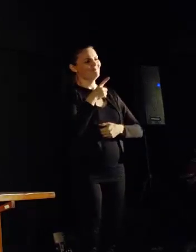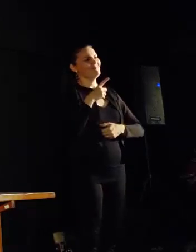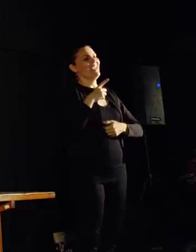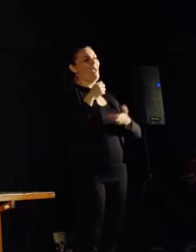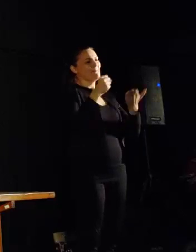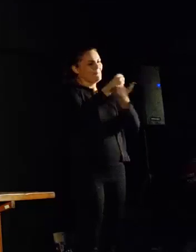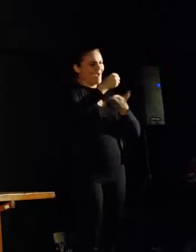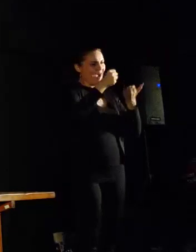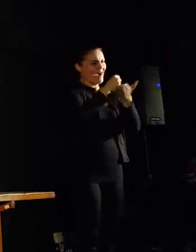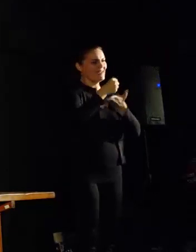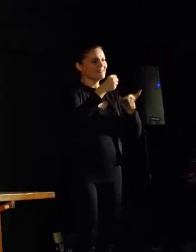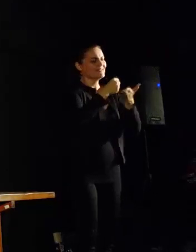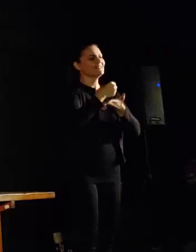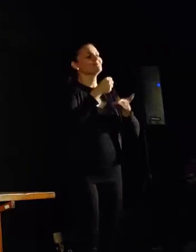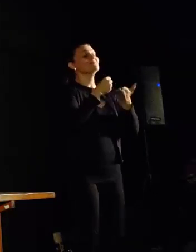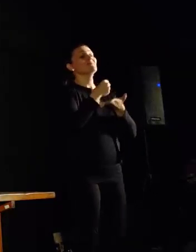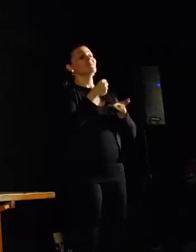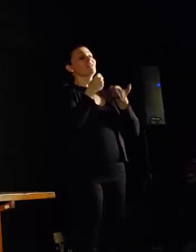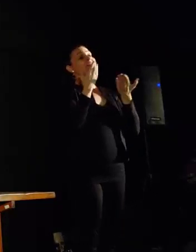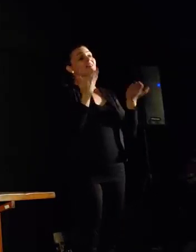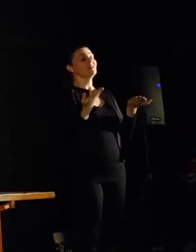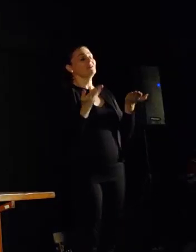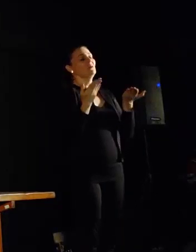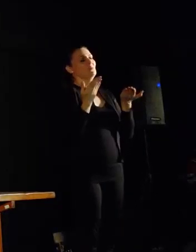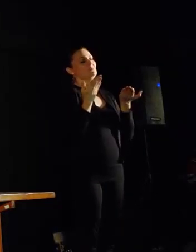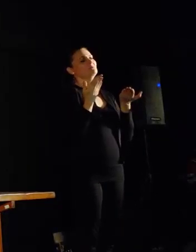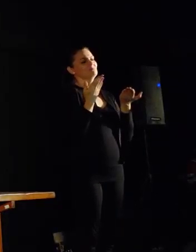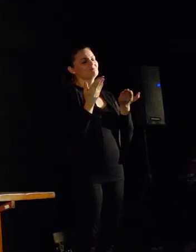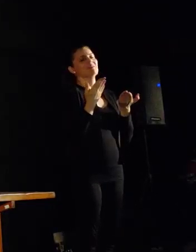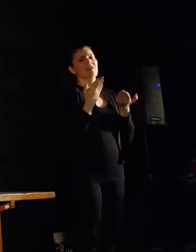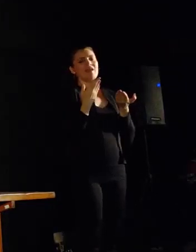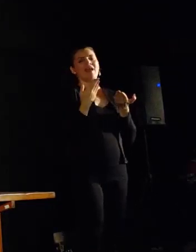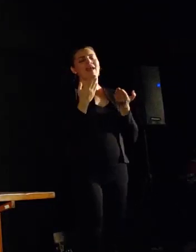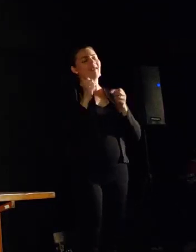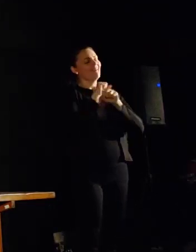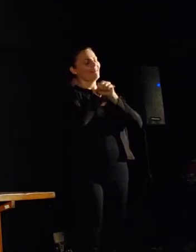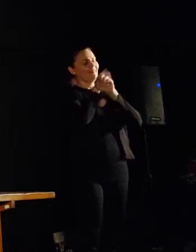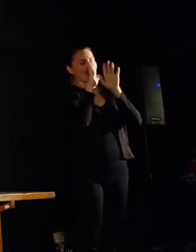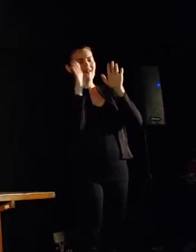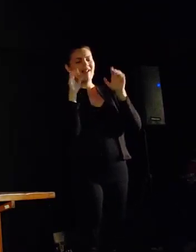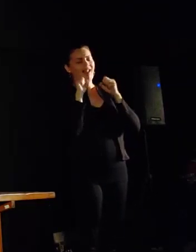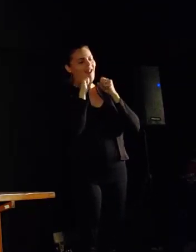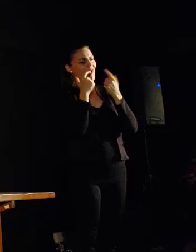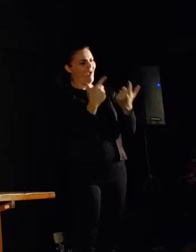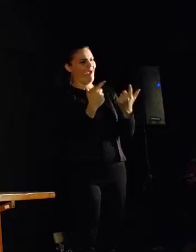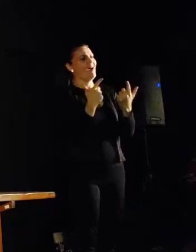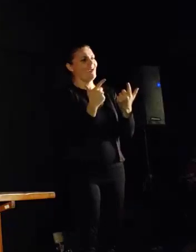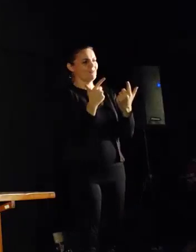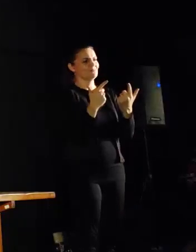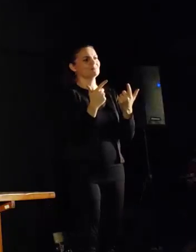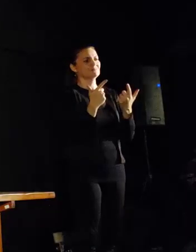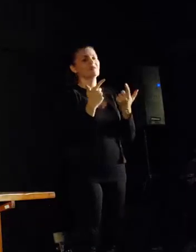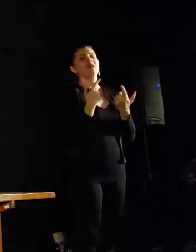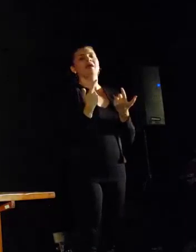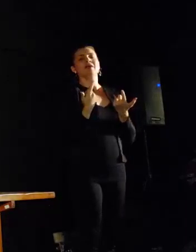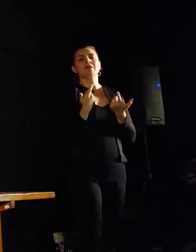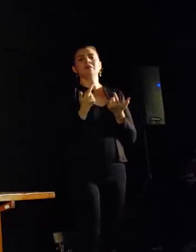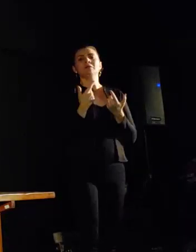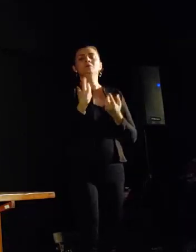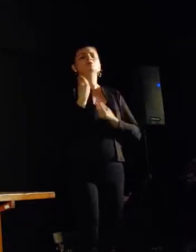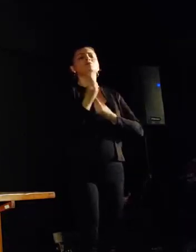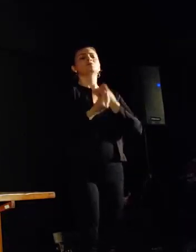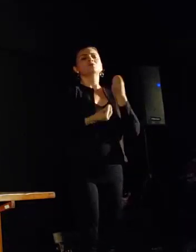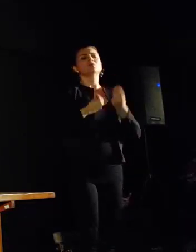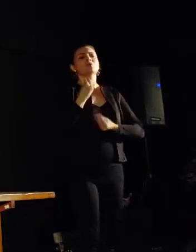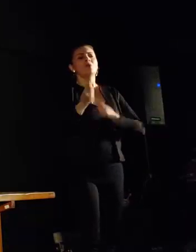da vida social, esse núcleo elementar, que os antagonismos desaparecem. É claro, a única coisa que a gente tem a dizer a essas pessoas é, eu